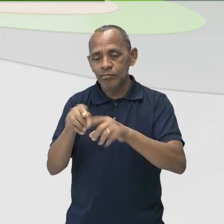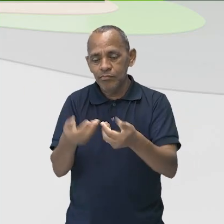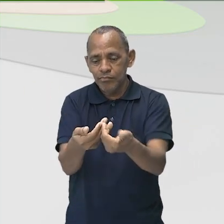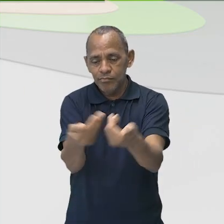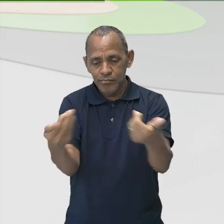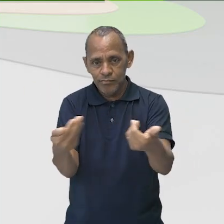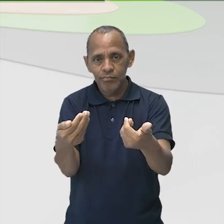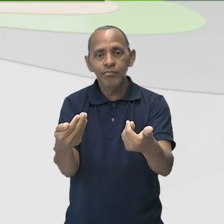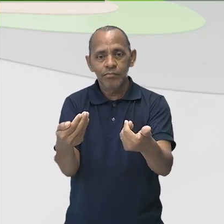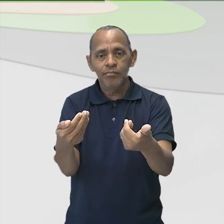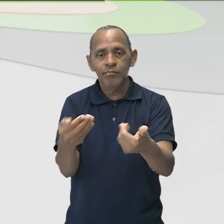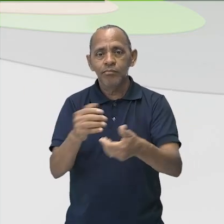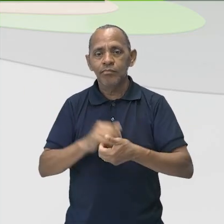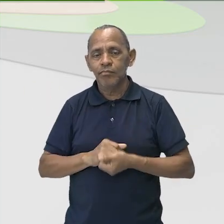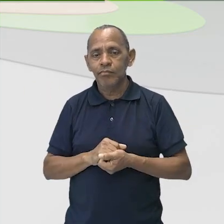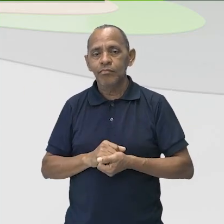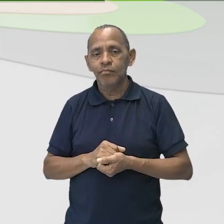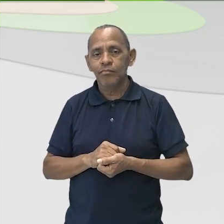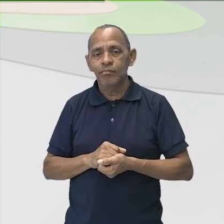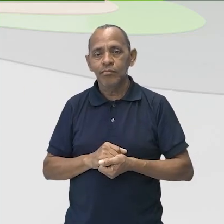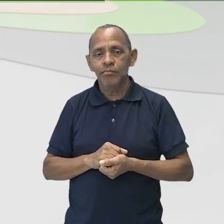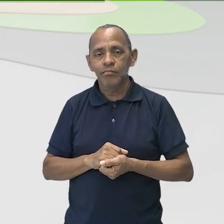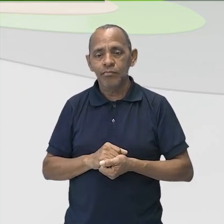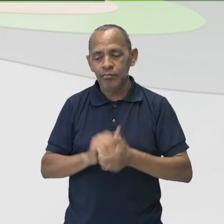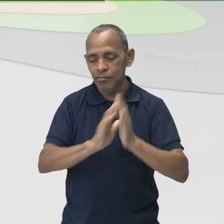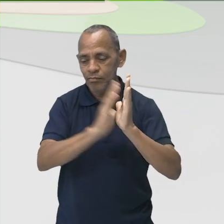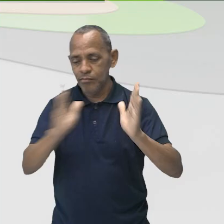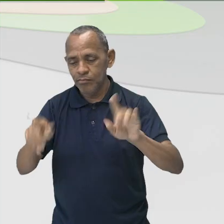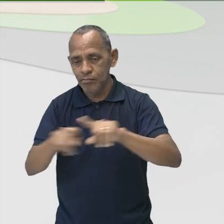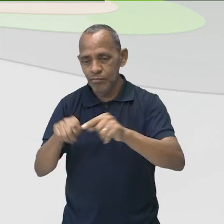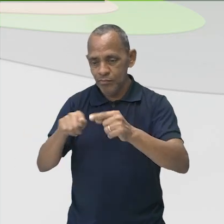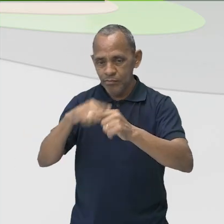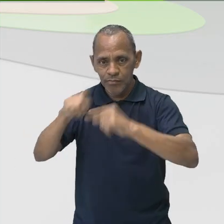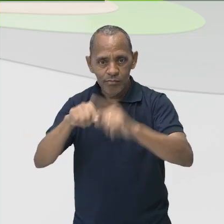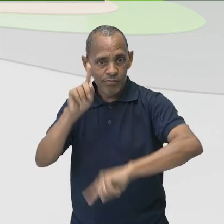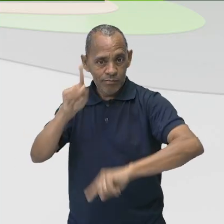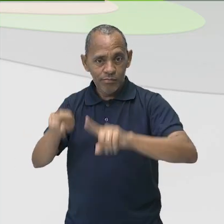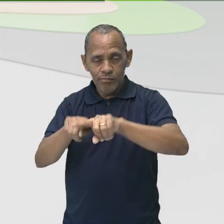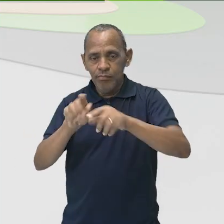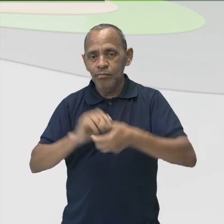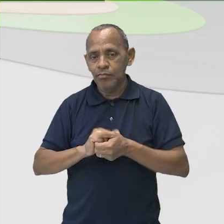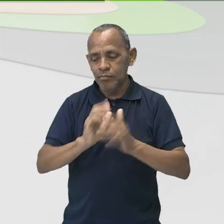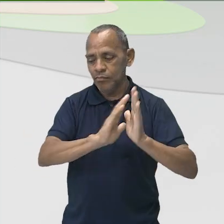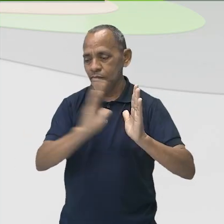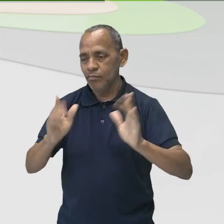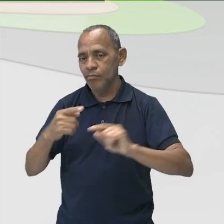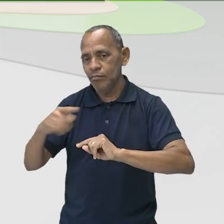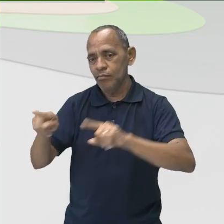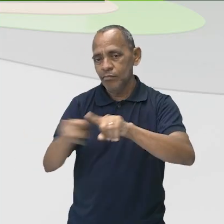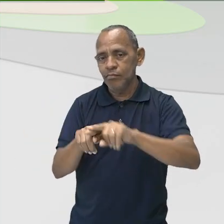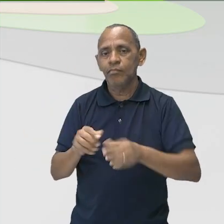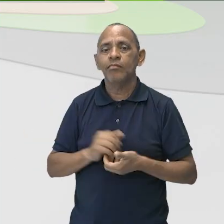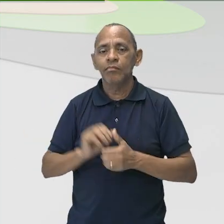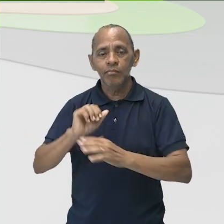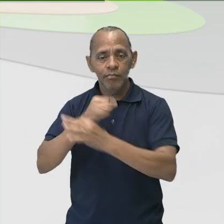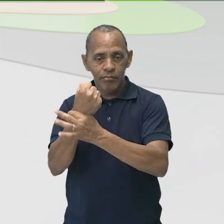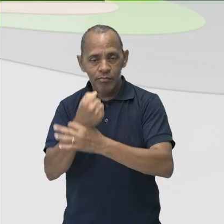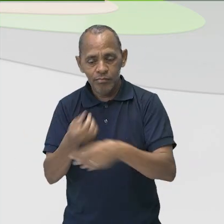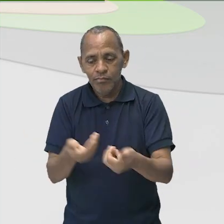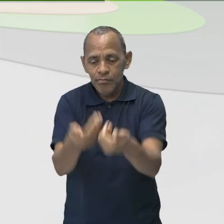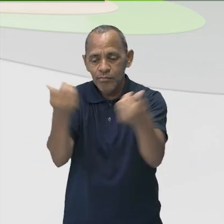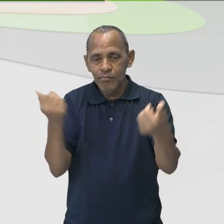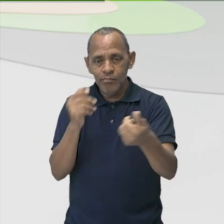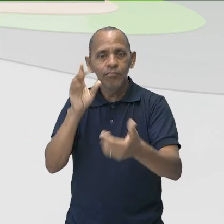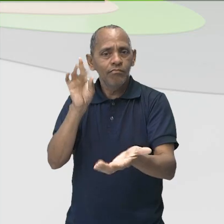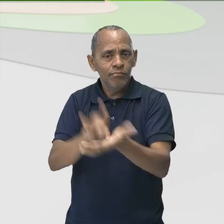lembrar também que o afastamento parcial dos homólogos permite que a célula avance para as próximas etapas da meiose, garantindo que no momento da